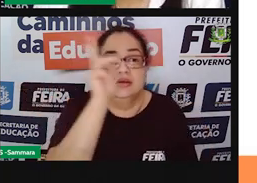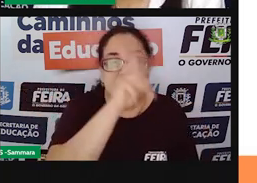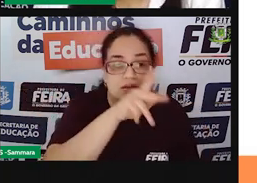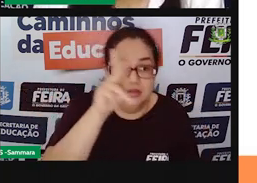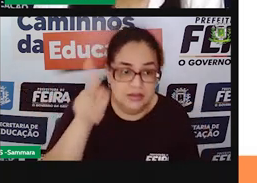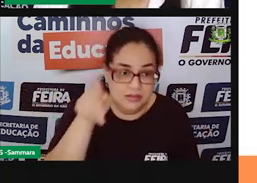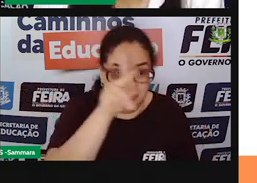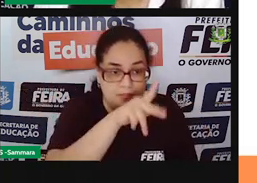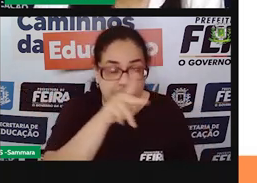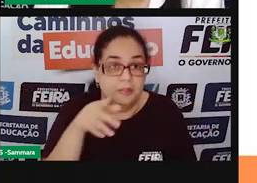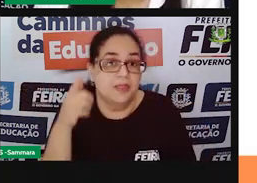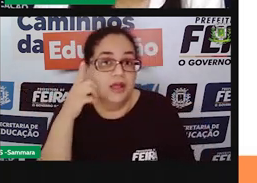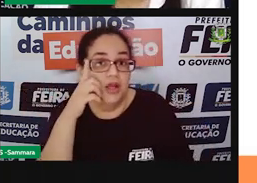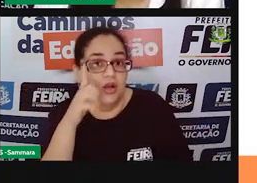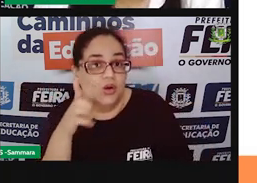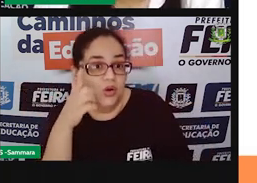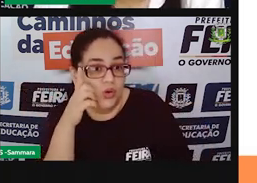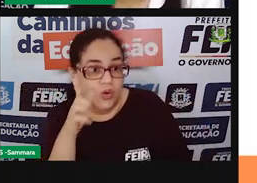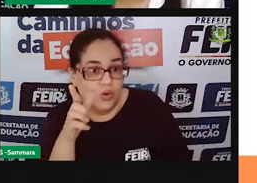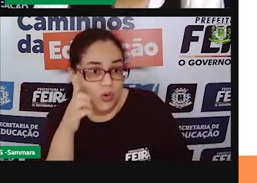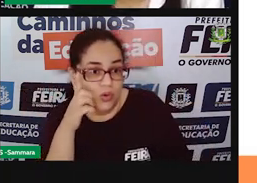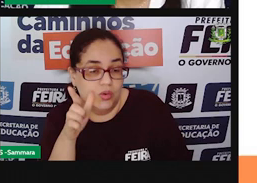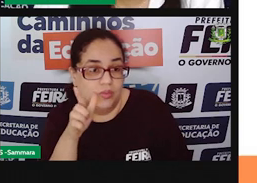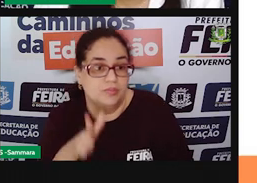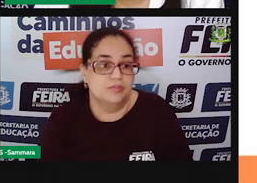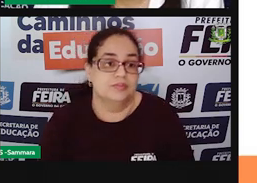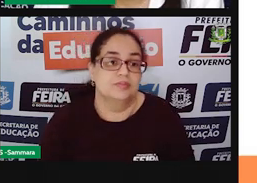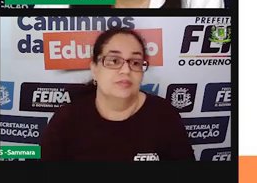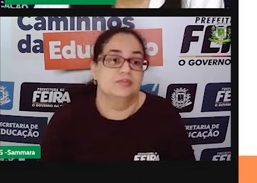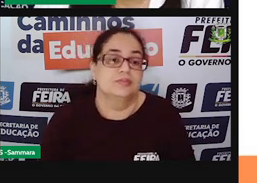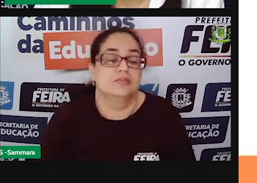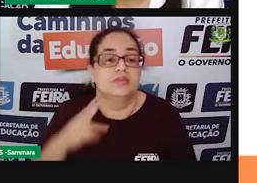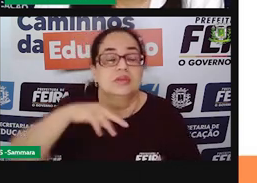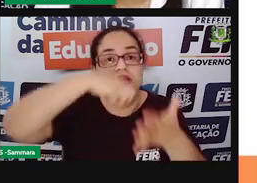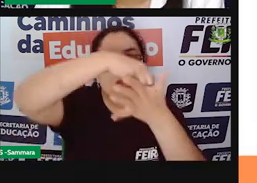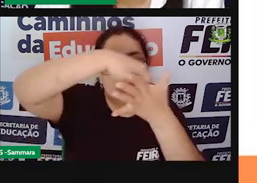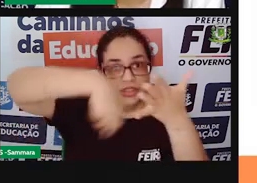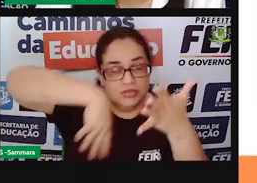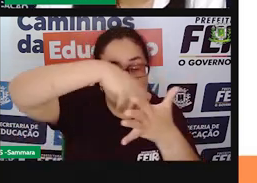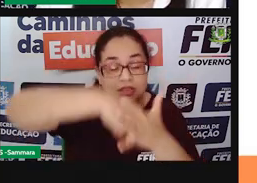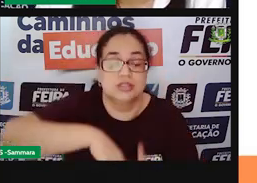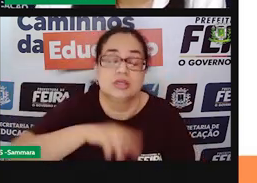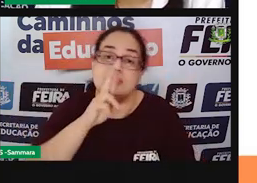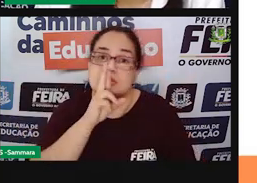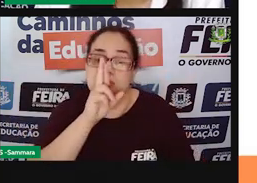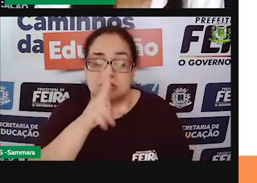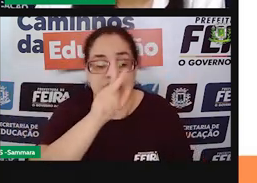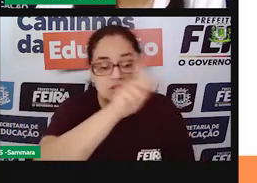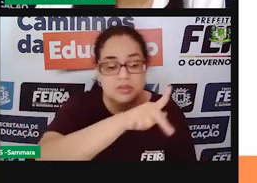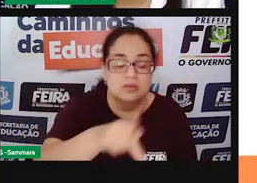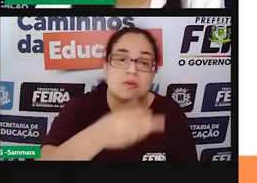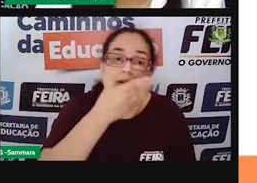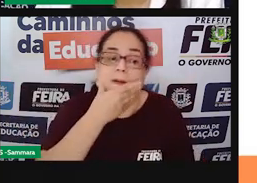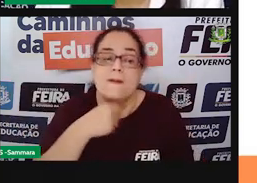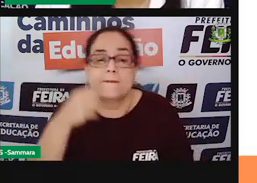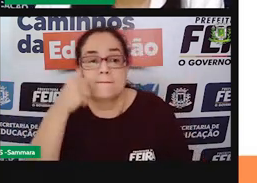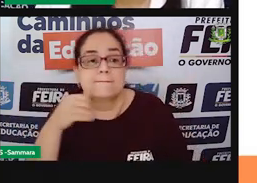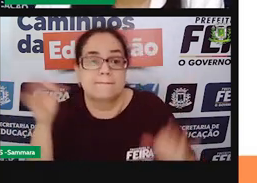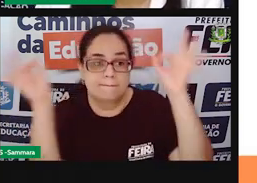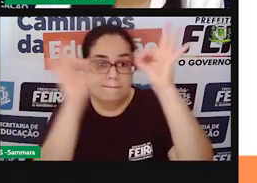para conseguir concluir sua atividade. Pense aí na atividade que a sua Pró ou seu professor preparou